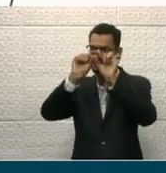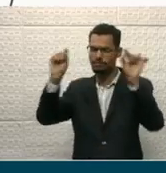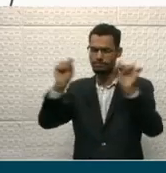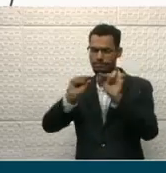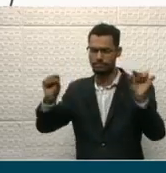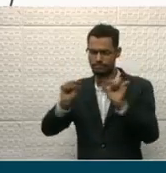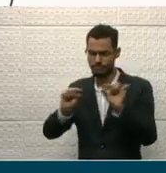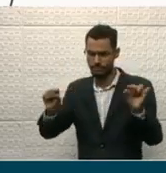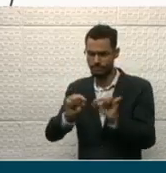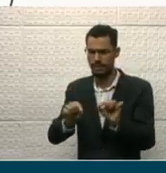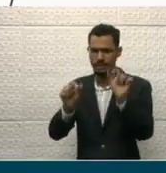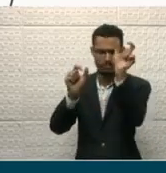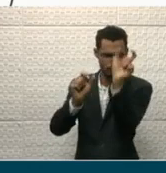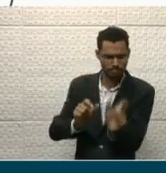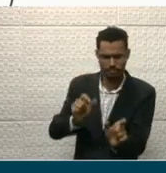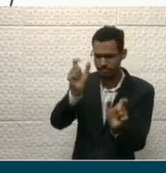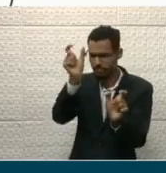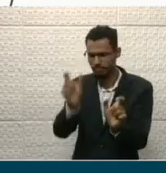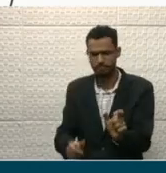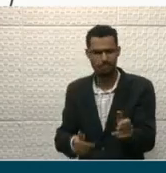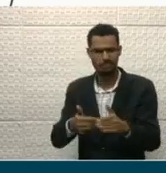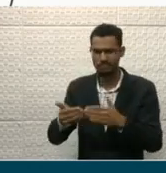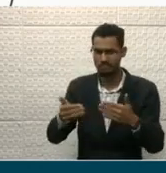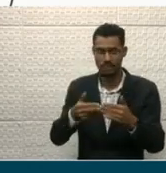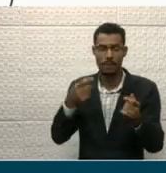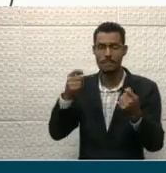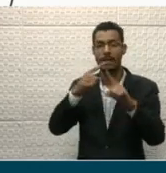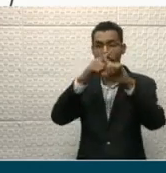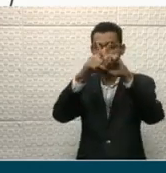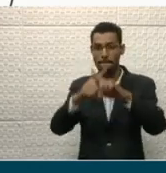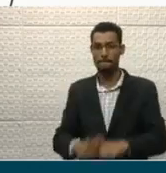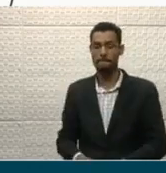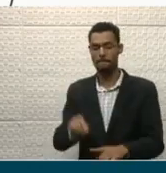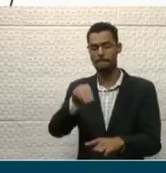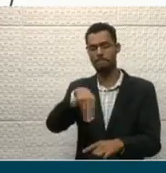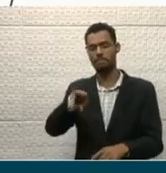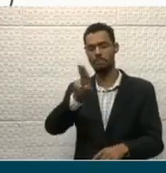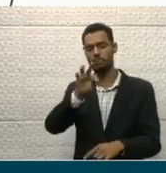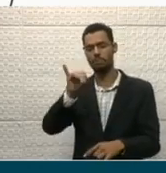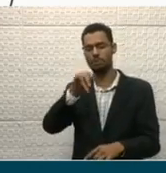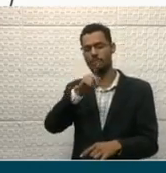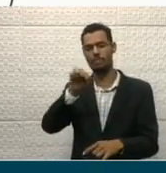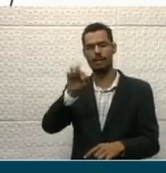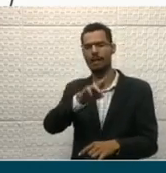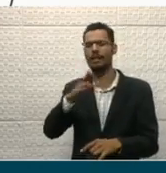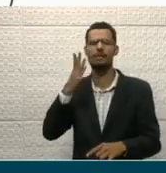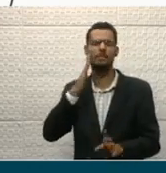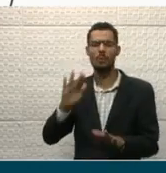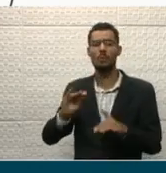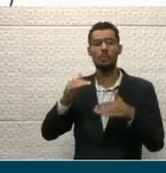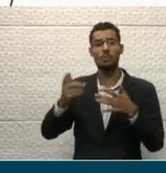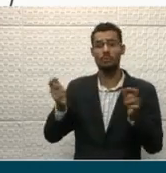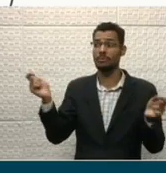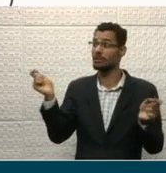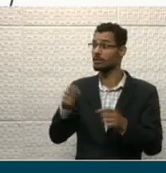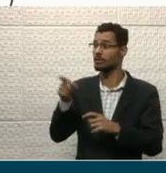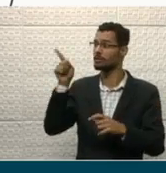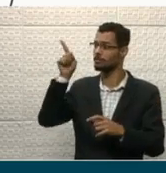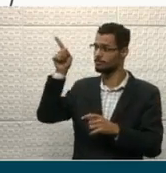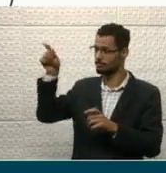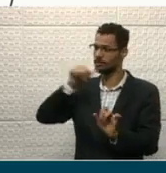espaços, tanto o domínio quanto o contradomínio, eu vou tomar um vetor V qualquer do domínio